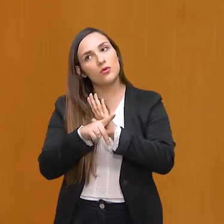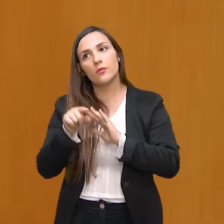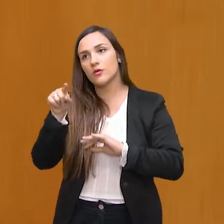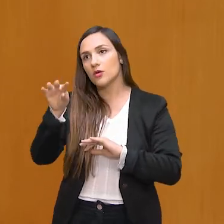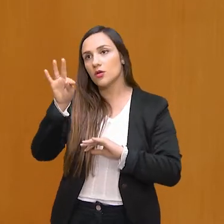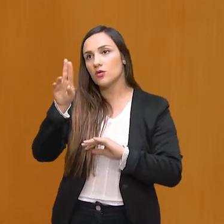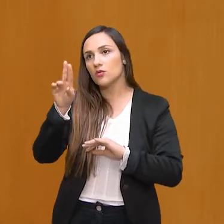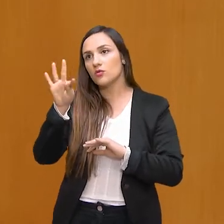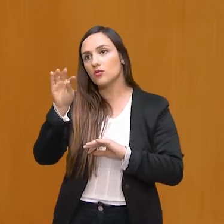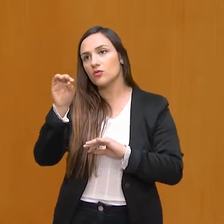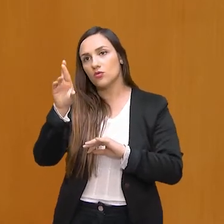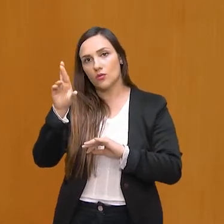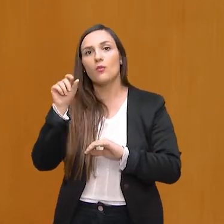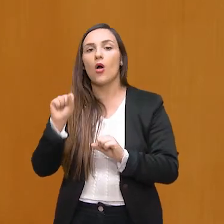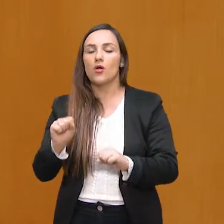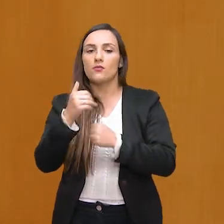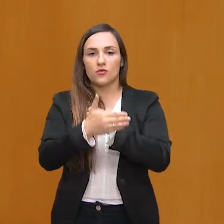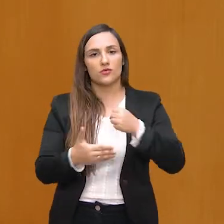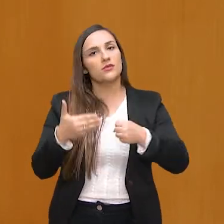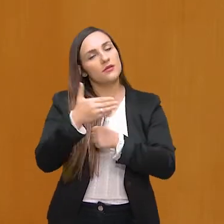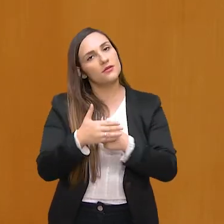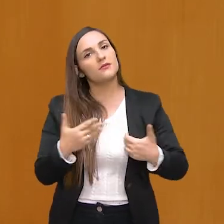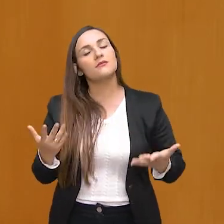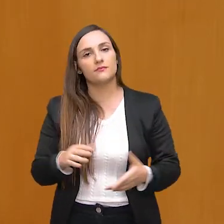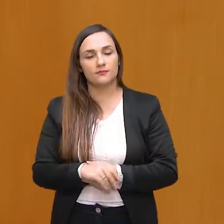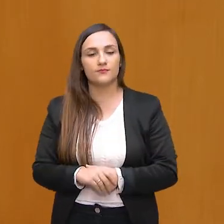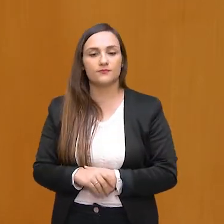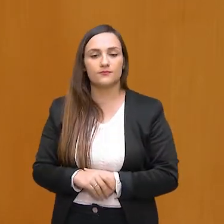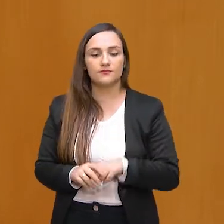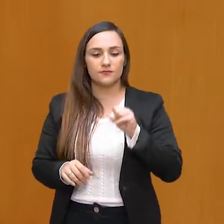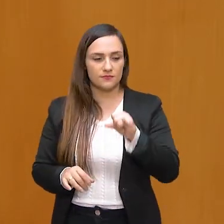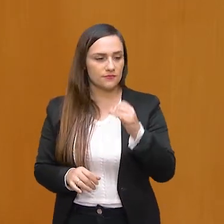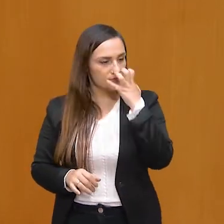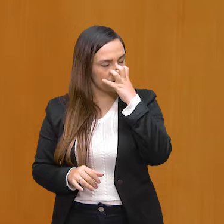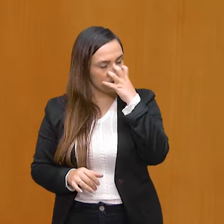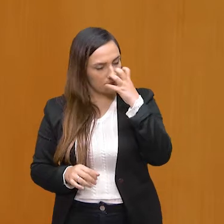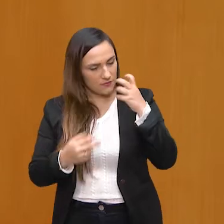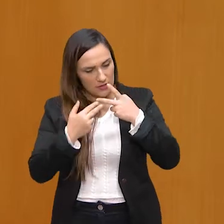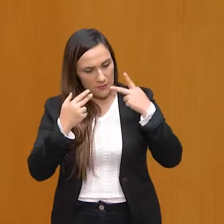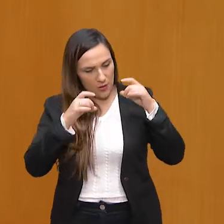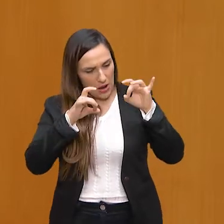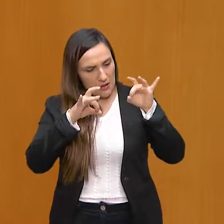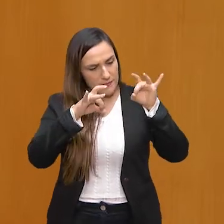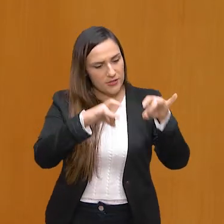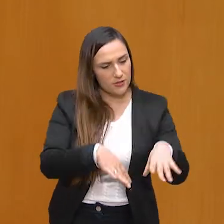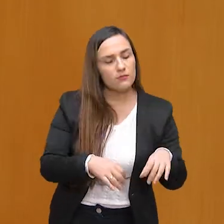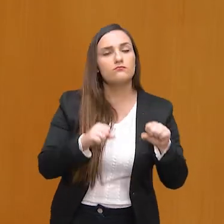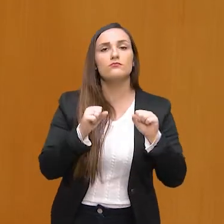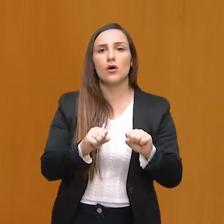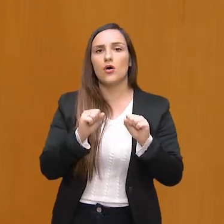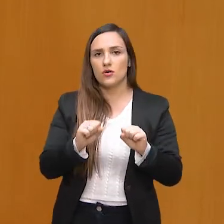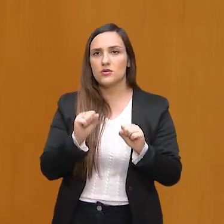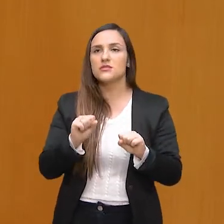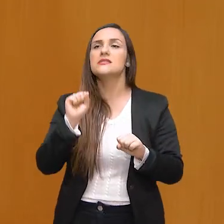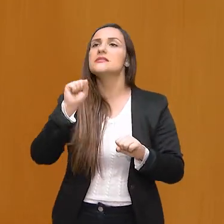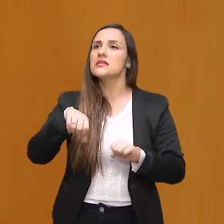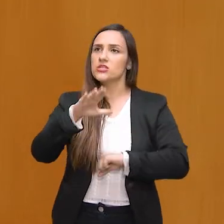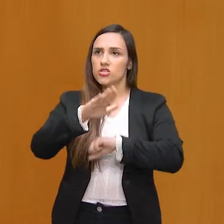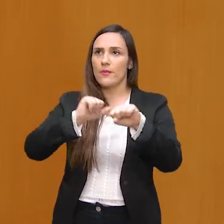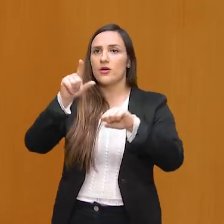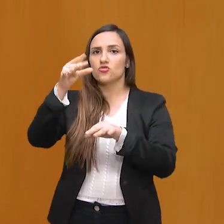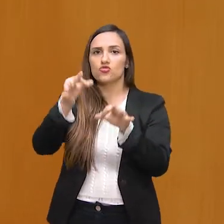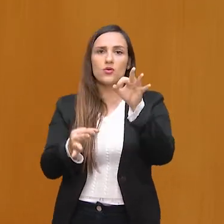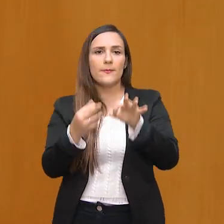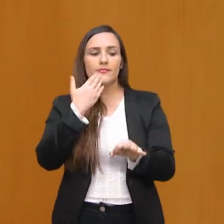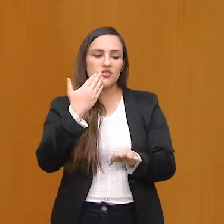mas eles podem ser defendidos pelos seus tutores, né? Então, se mesmo um animal está abandonado num local,